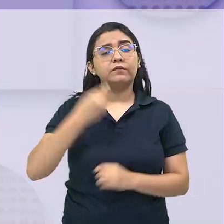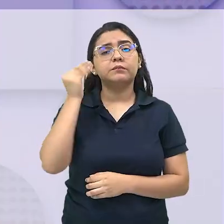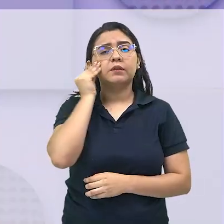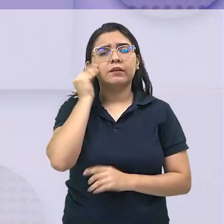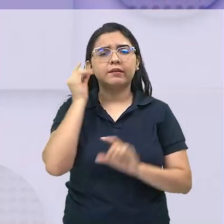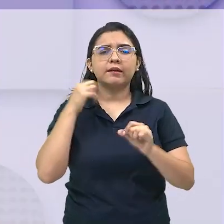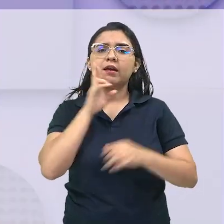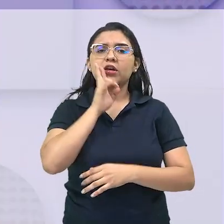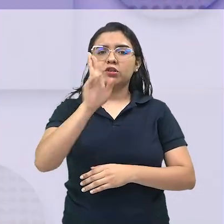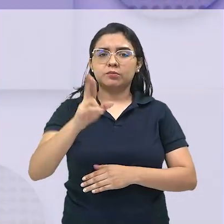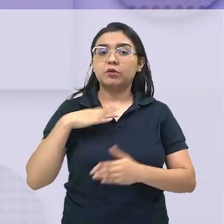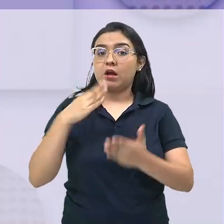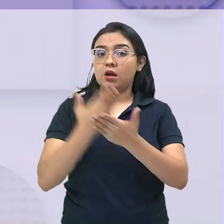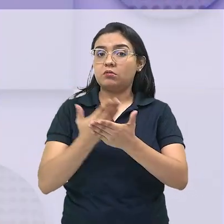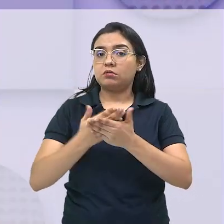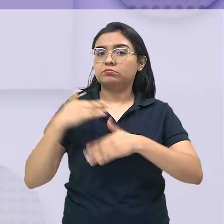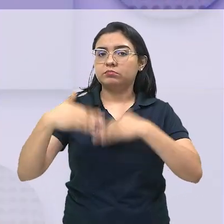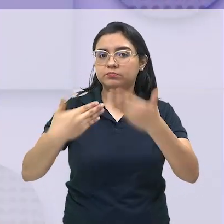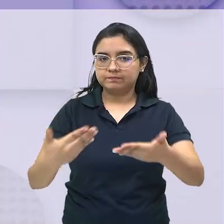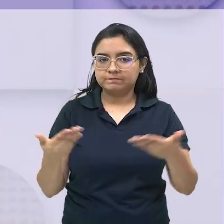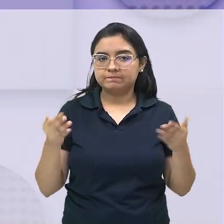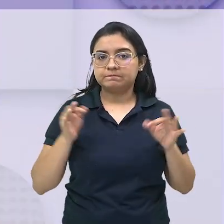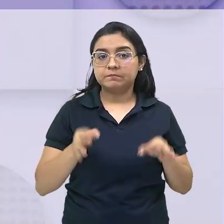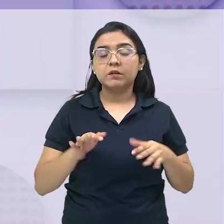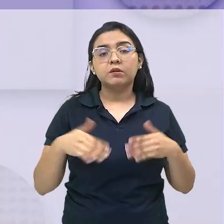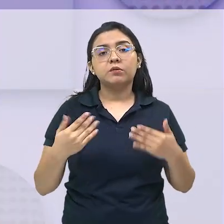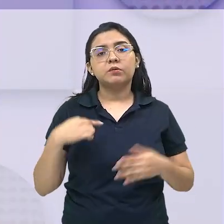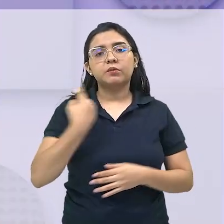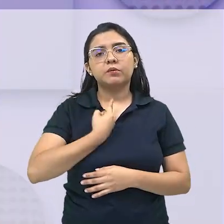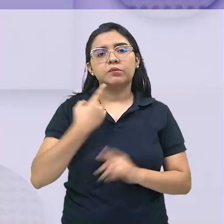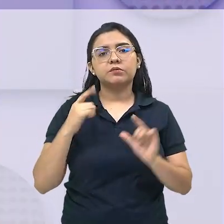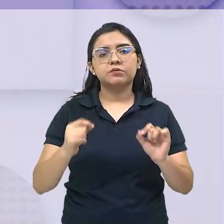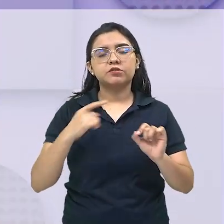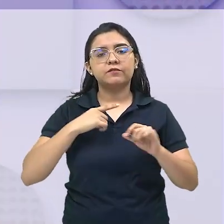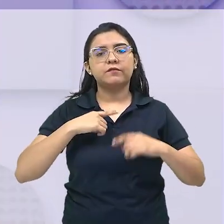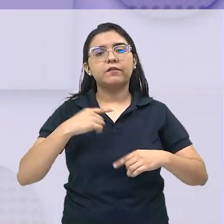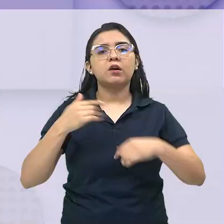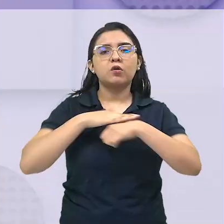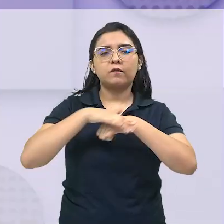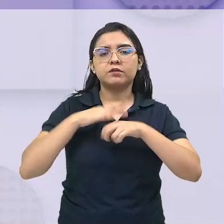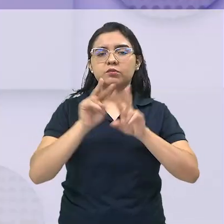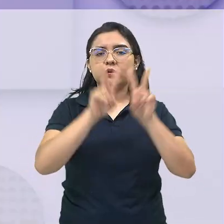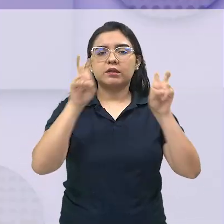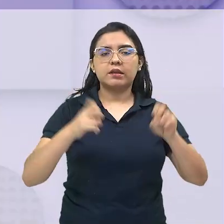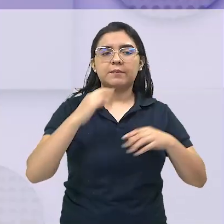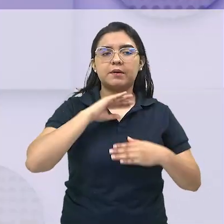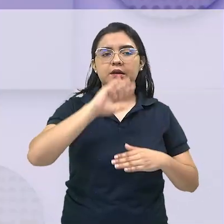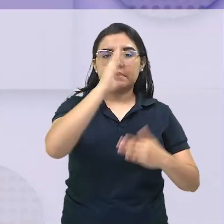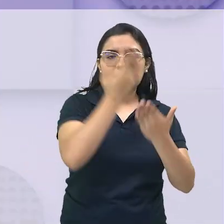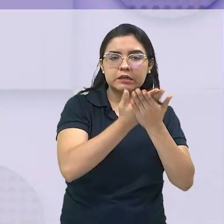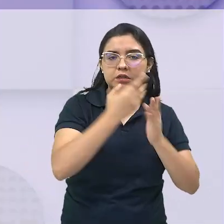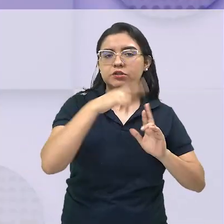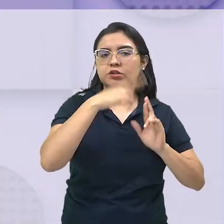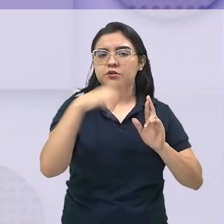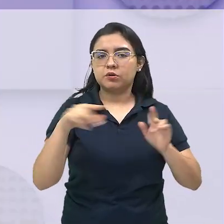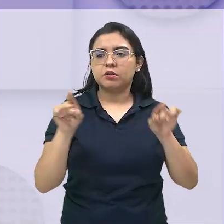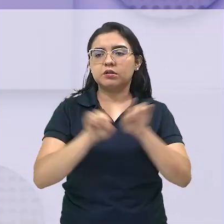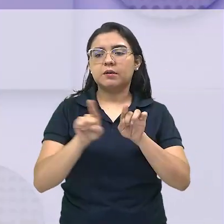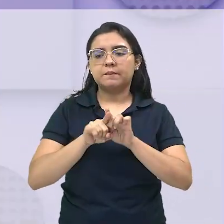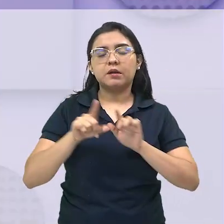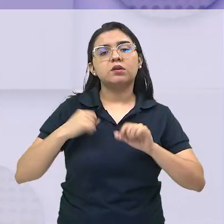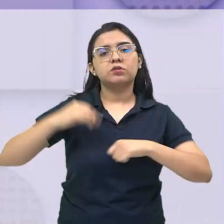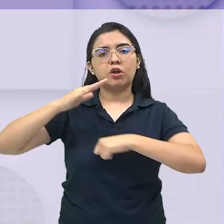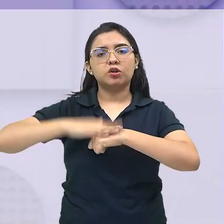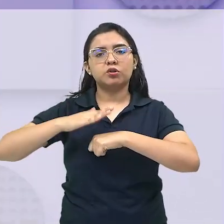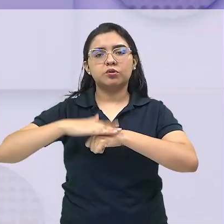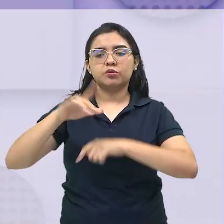tentar responder no decorrer desta aula de hoje, que nós vamos estar dialogando sobre crenças religiosas, sobre a dimensão das